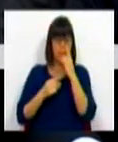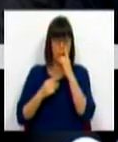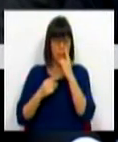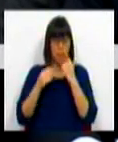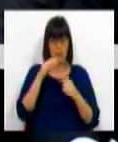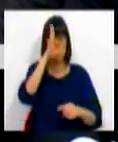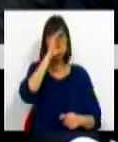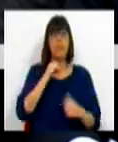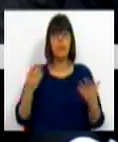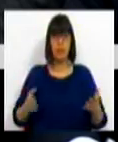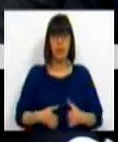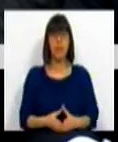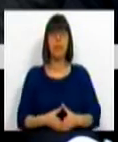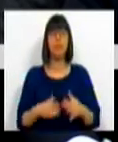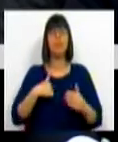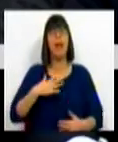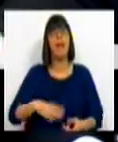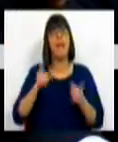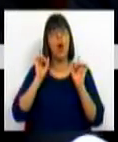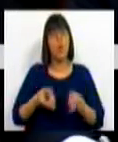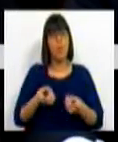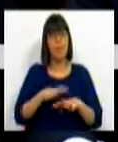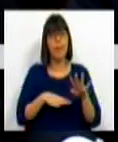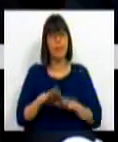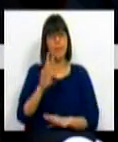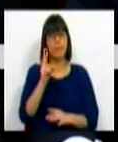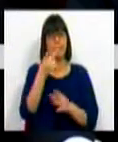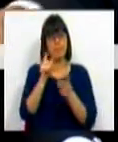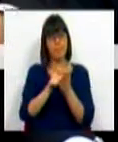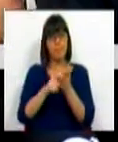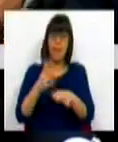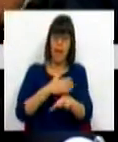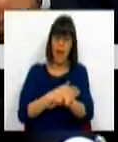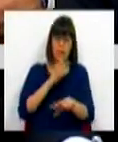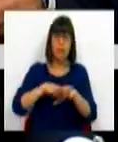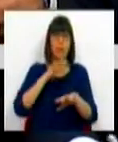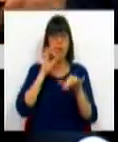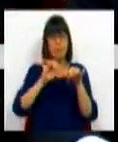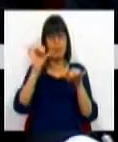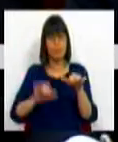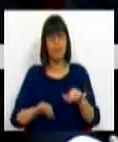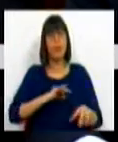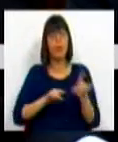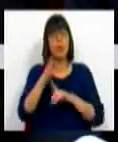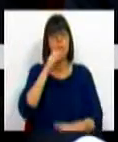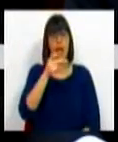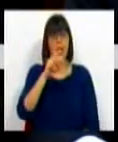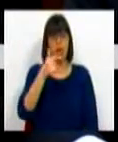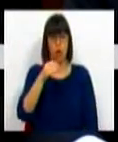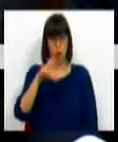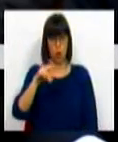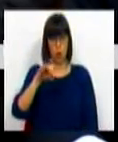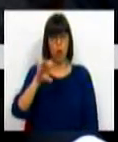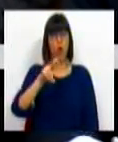do Ministério. Eu queria começar por fazer duas notas prévias na sequência da intervenção do Sr. Deputado António Costa e Silva para